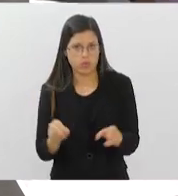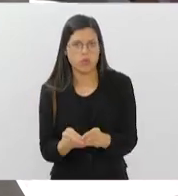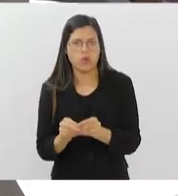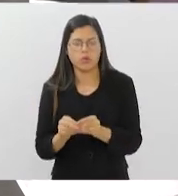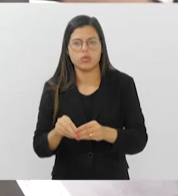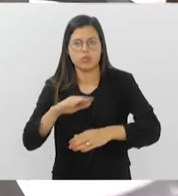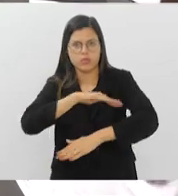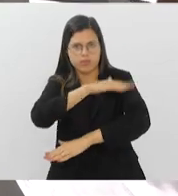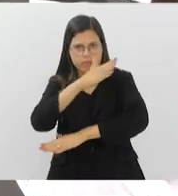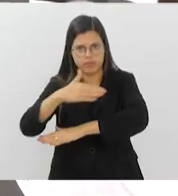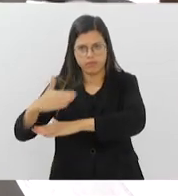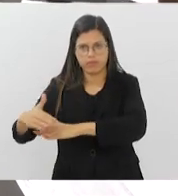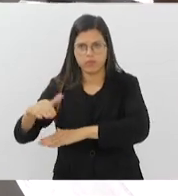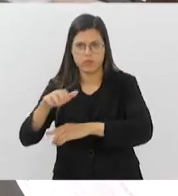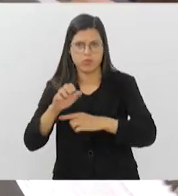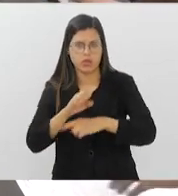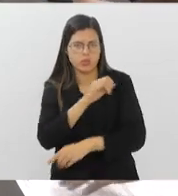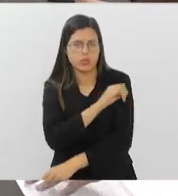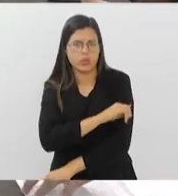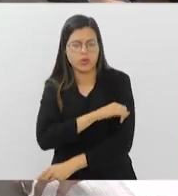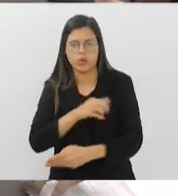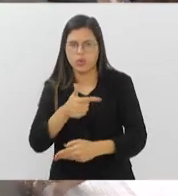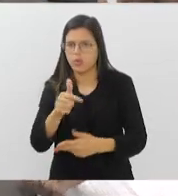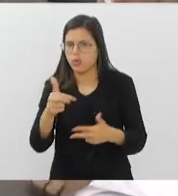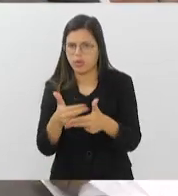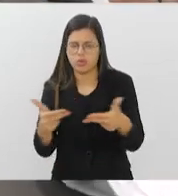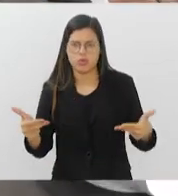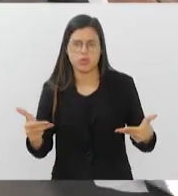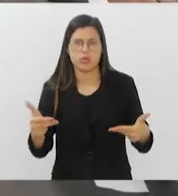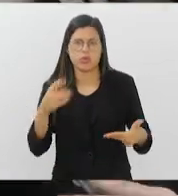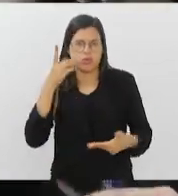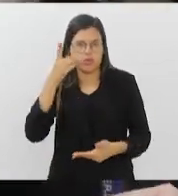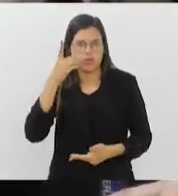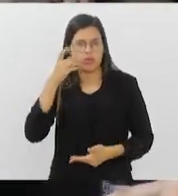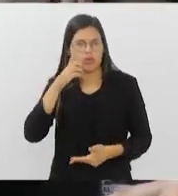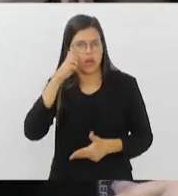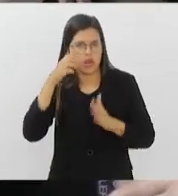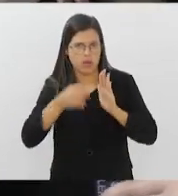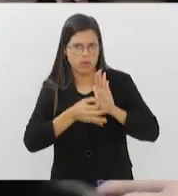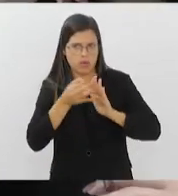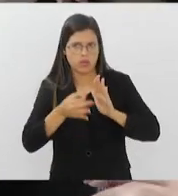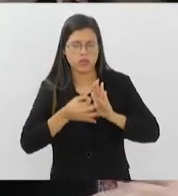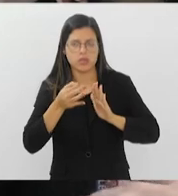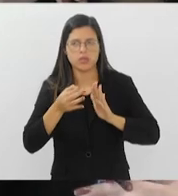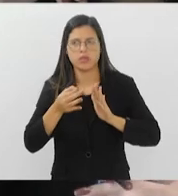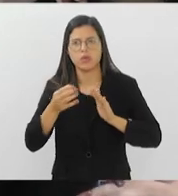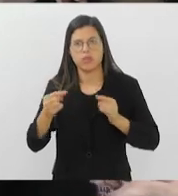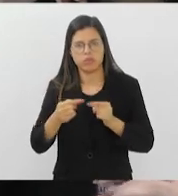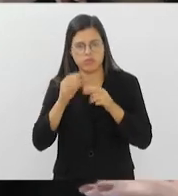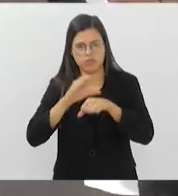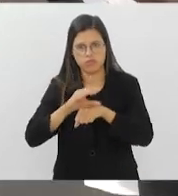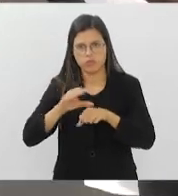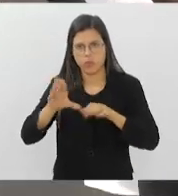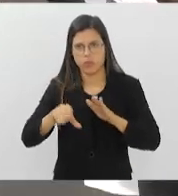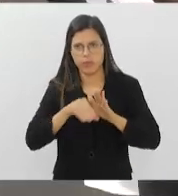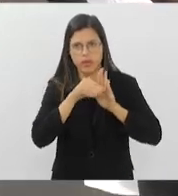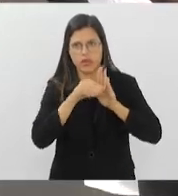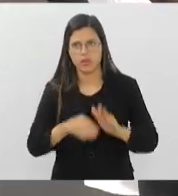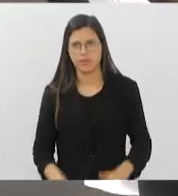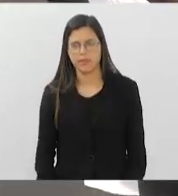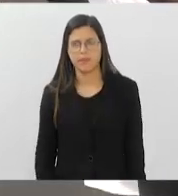dá outras providências. Para parecer, deputada Érica Takimoto. Parecer constitucionalidade com emenda.